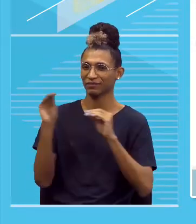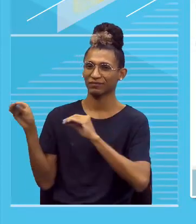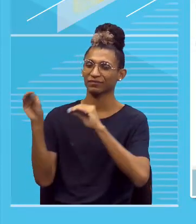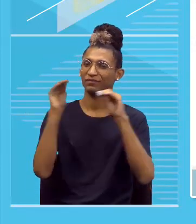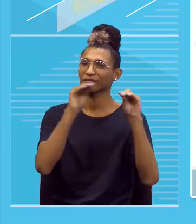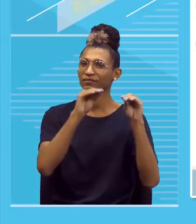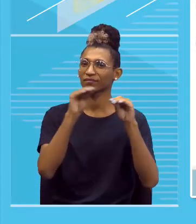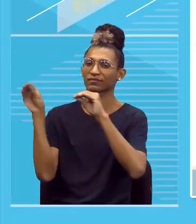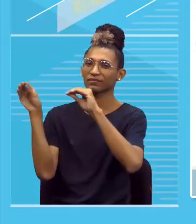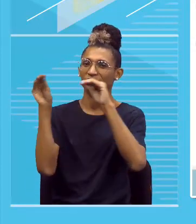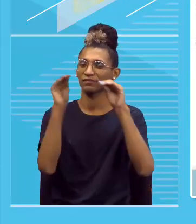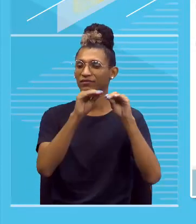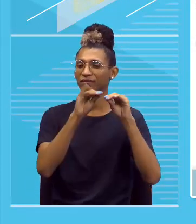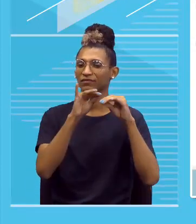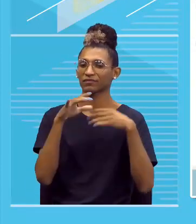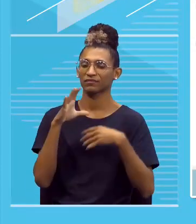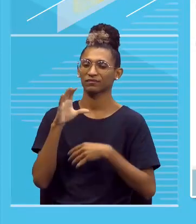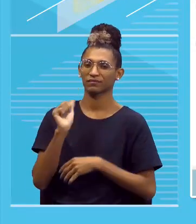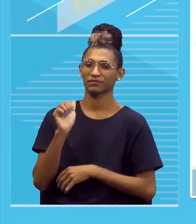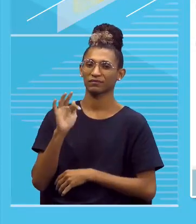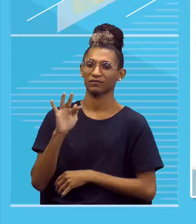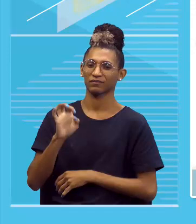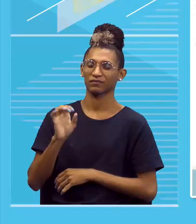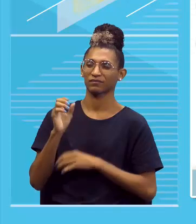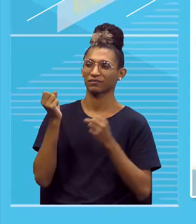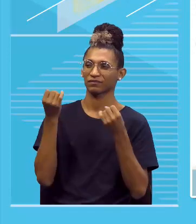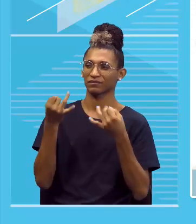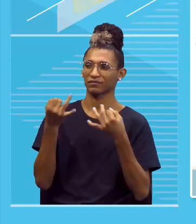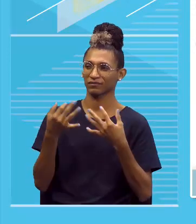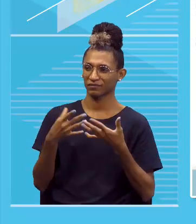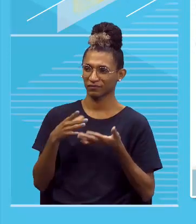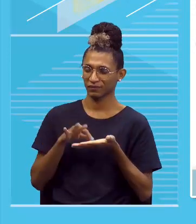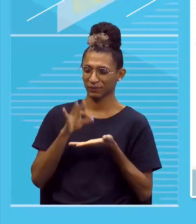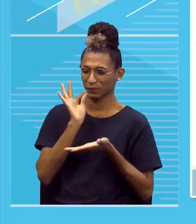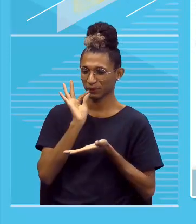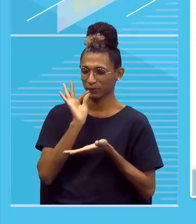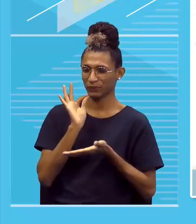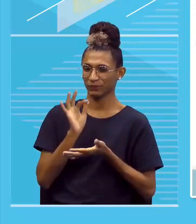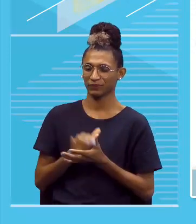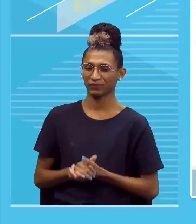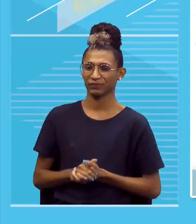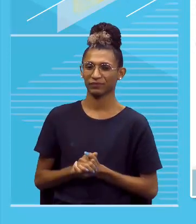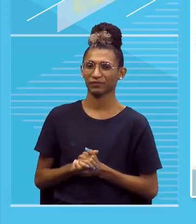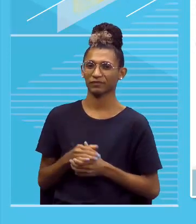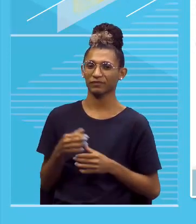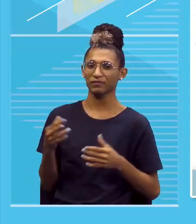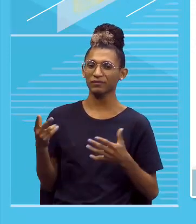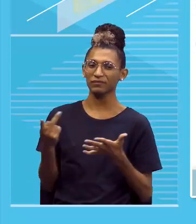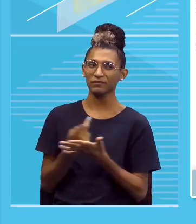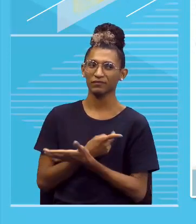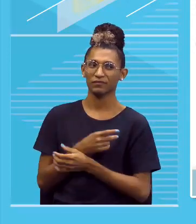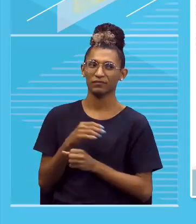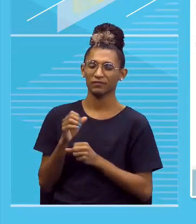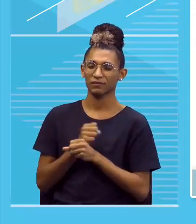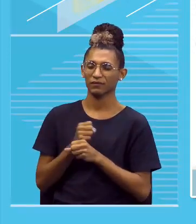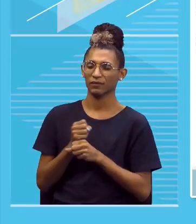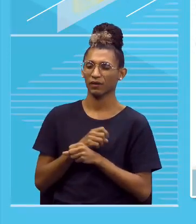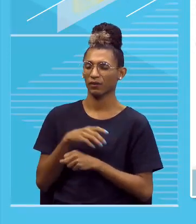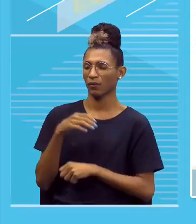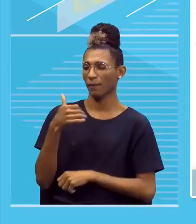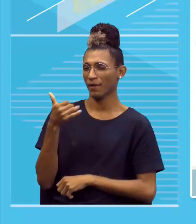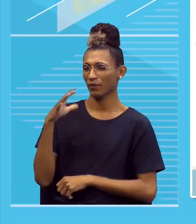o café que eu estou falando show de bola foi que aconteceu em 1929